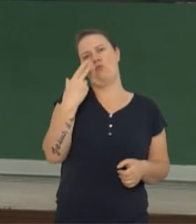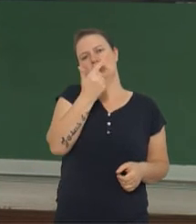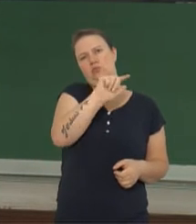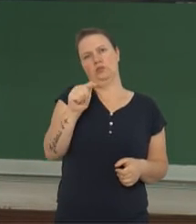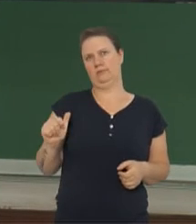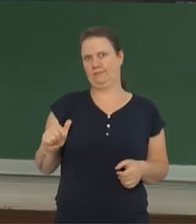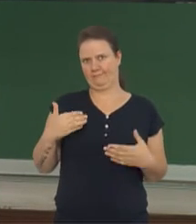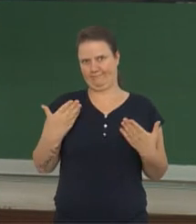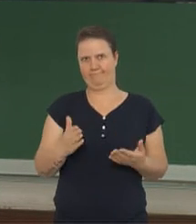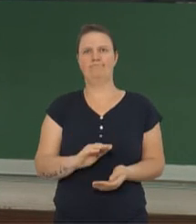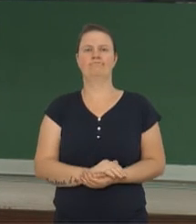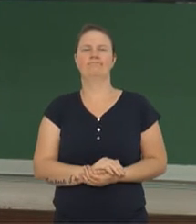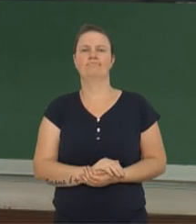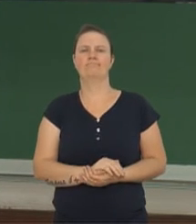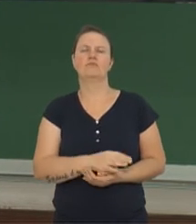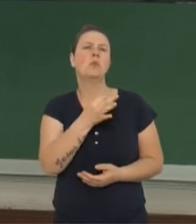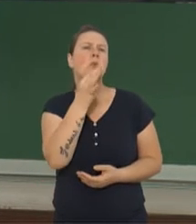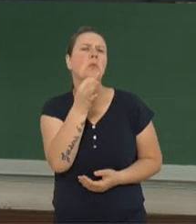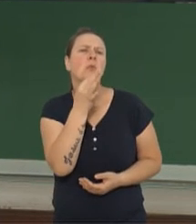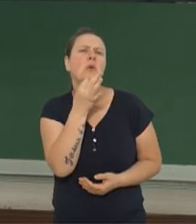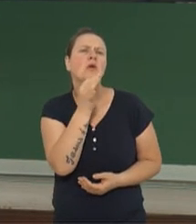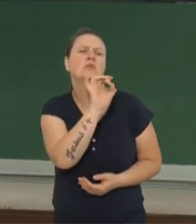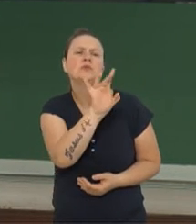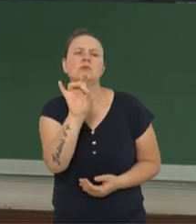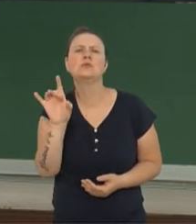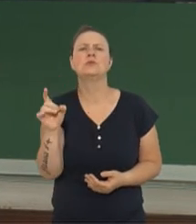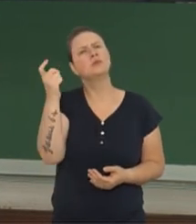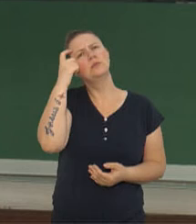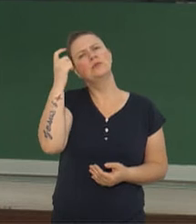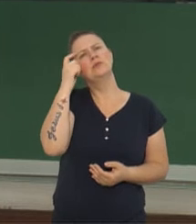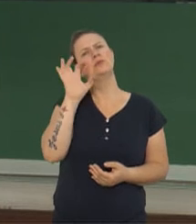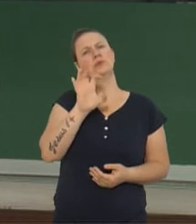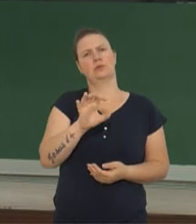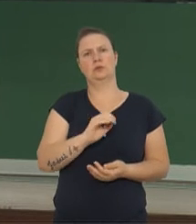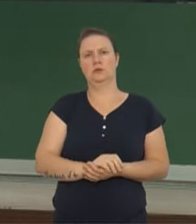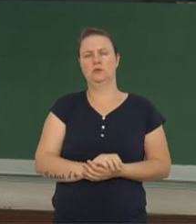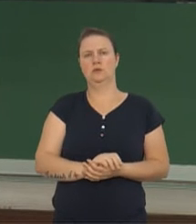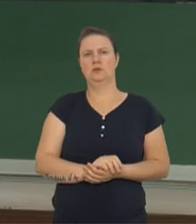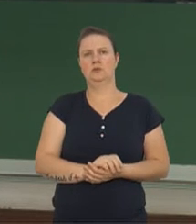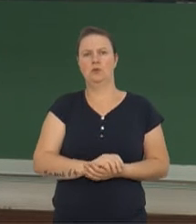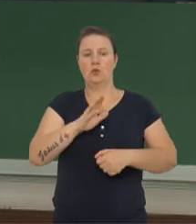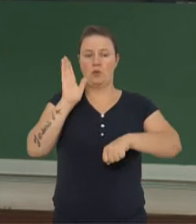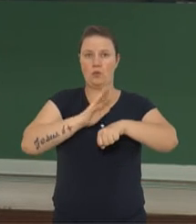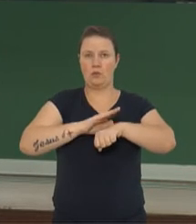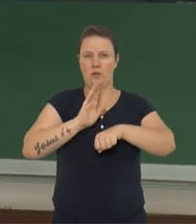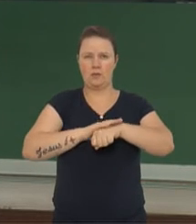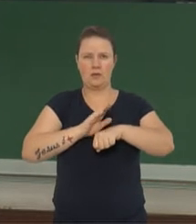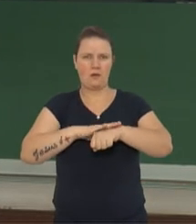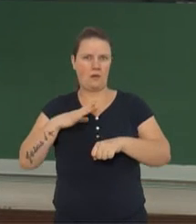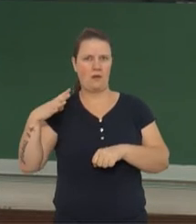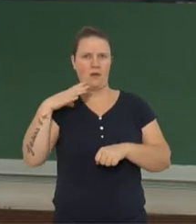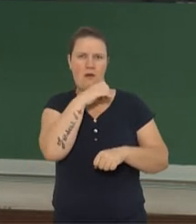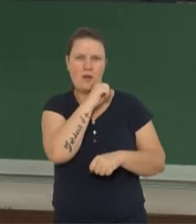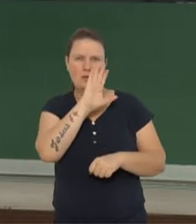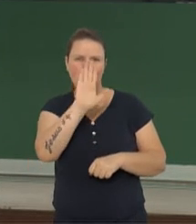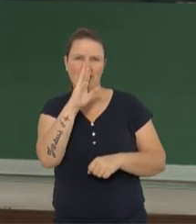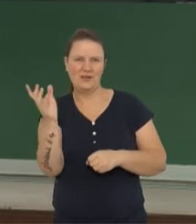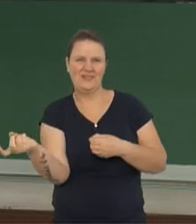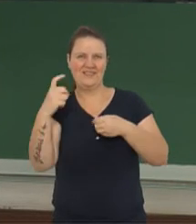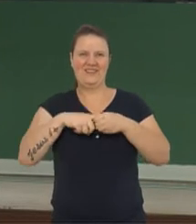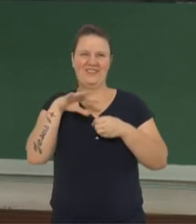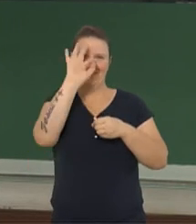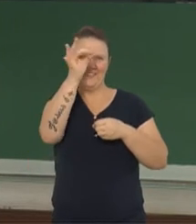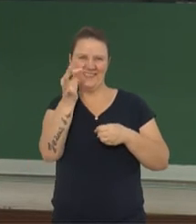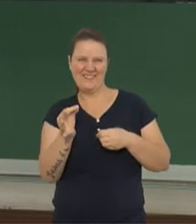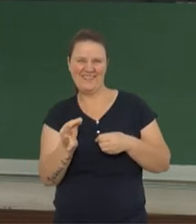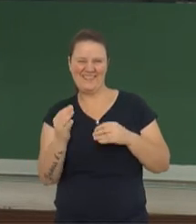en tu alma? O que vocês acham disso? O que pensais? Então, uns minutos para que penseis e aí já volvemos com a correção,